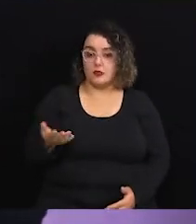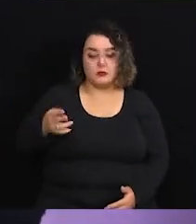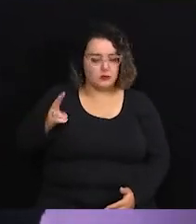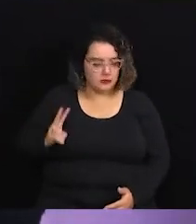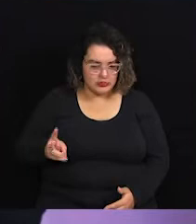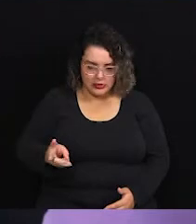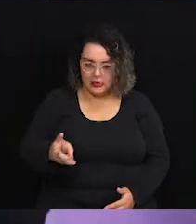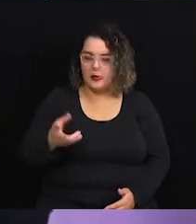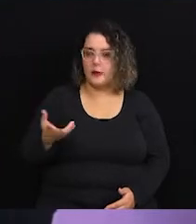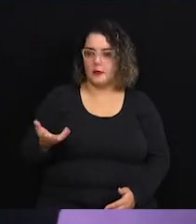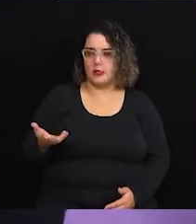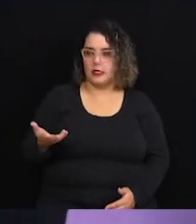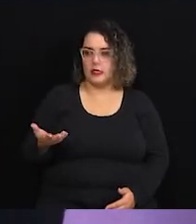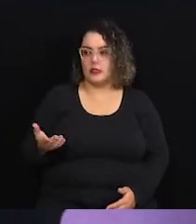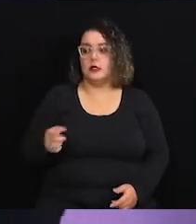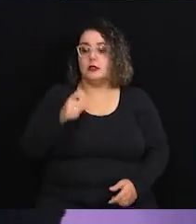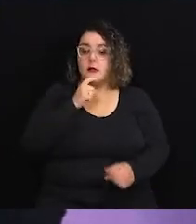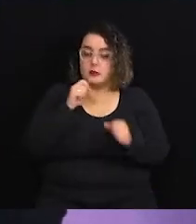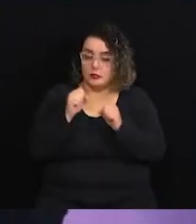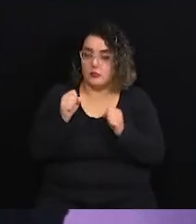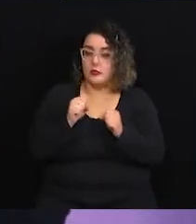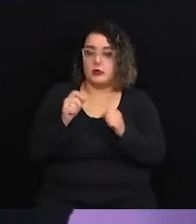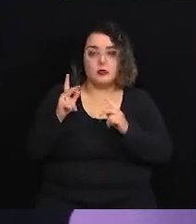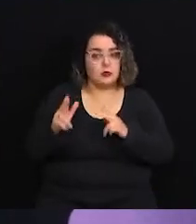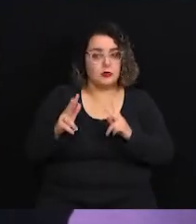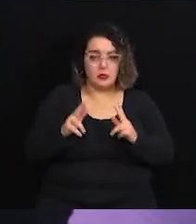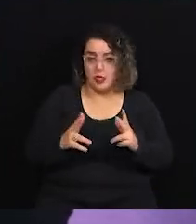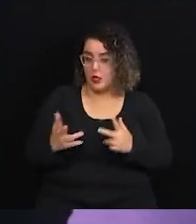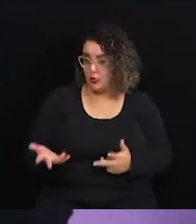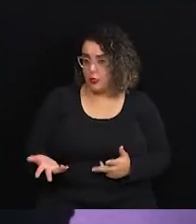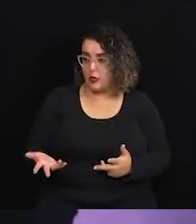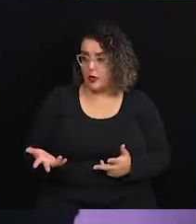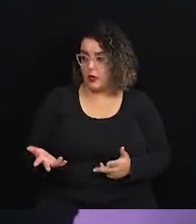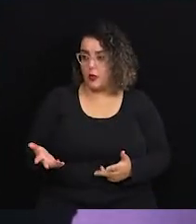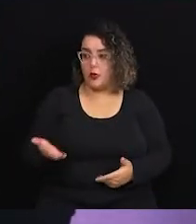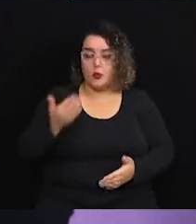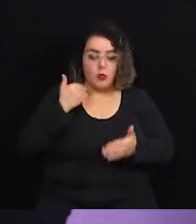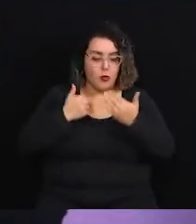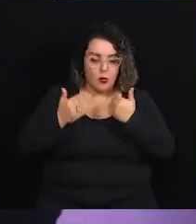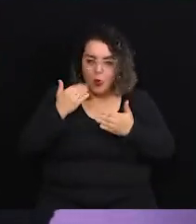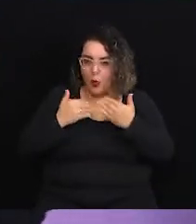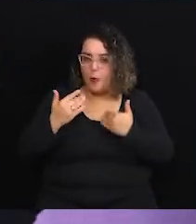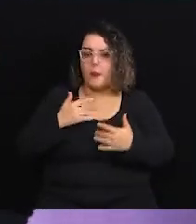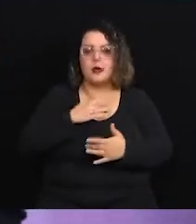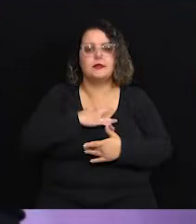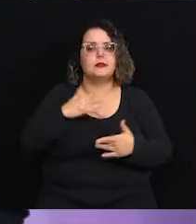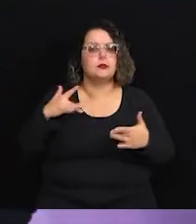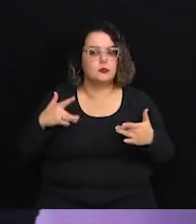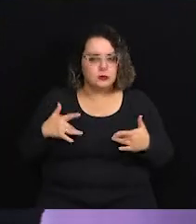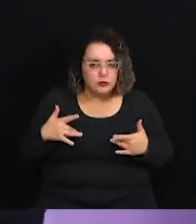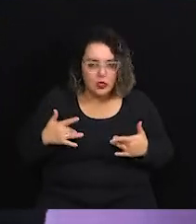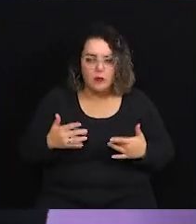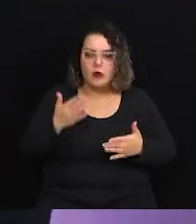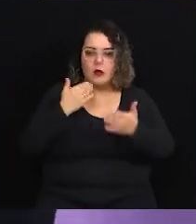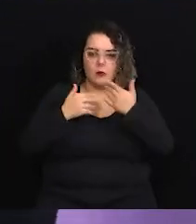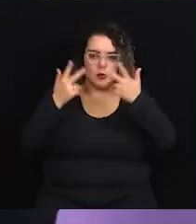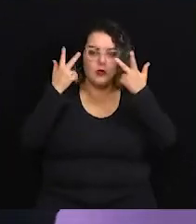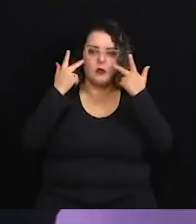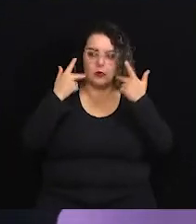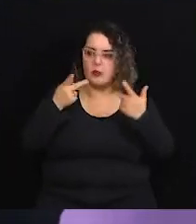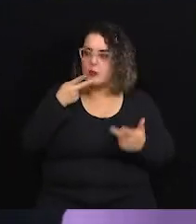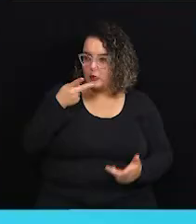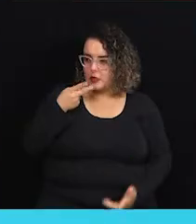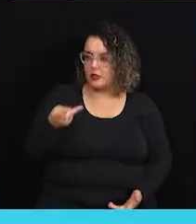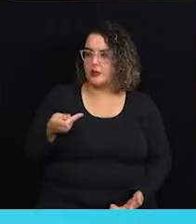Desde sempre e agora no inverno também não tem diferença, né? Comer de forma saudável, alimentos naturais, como